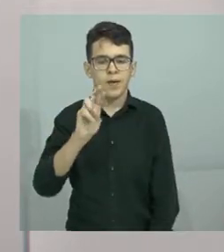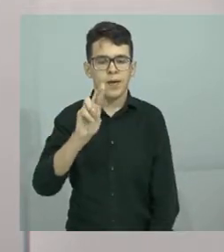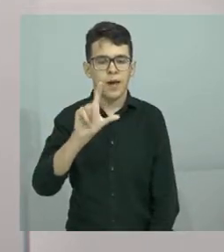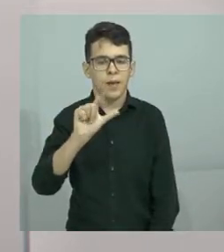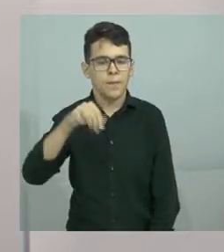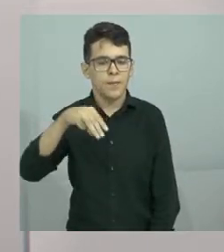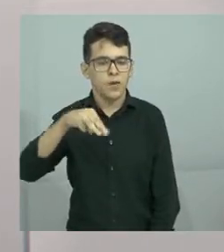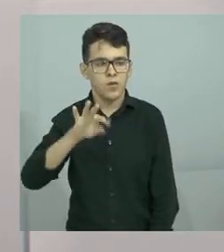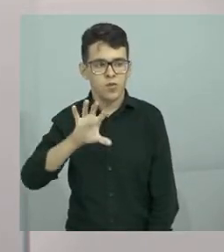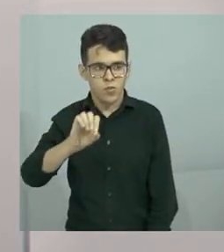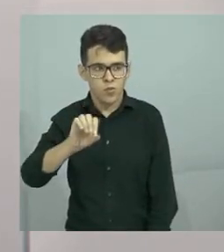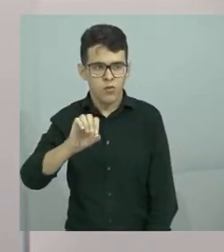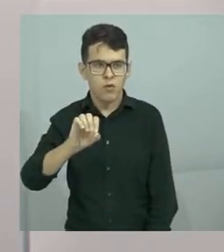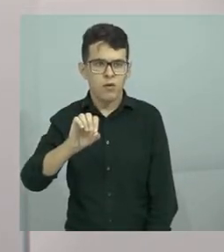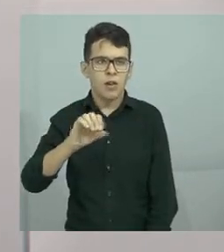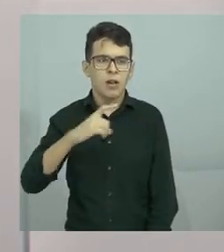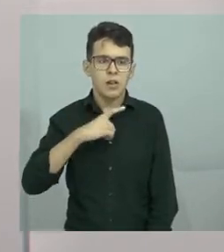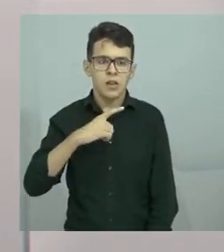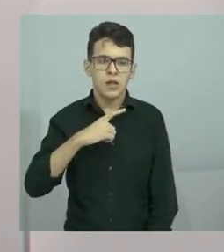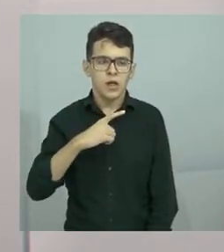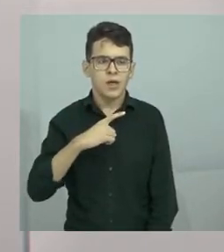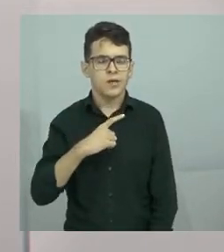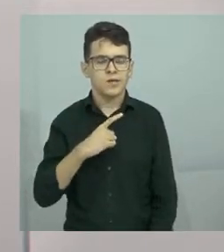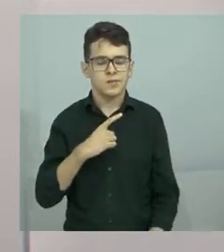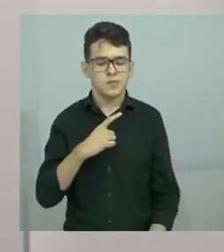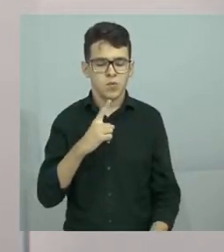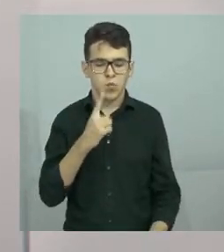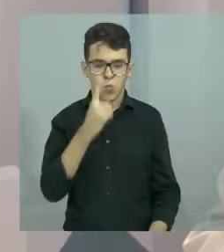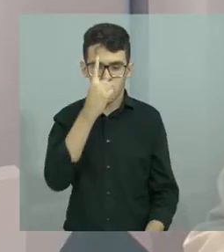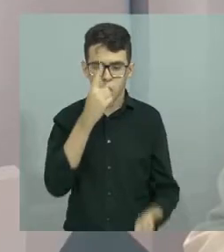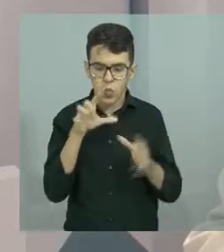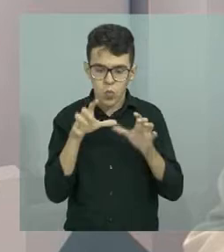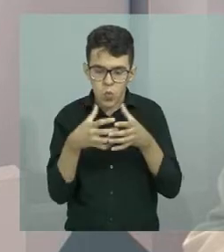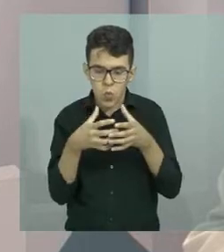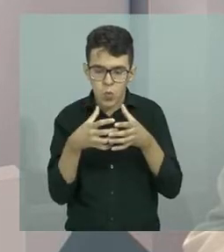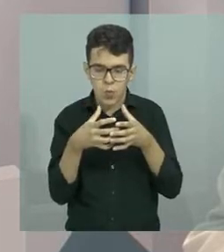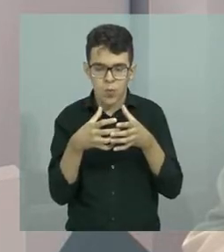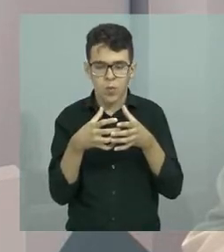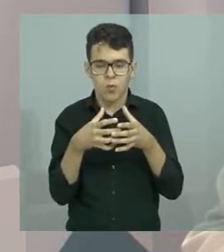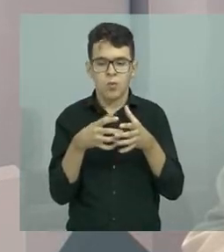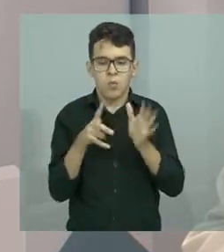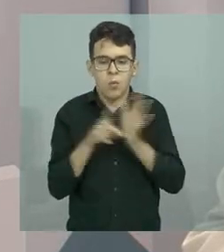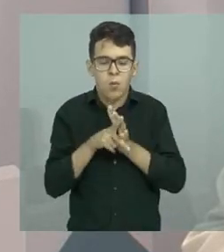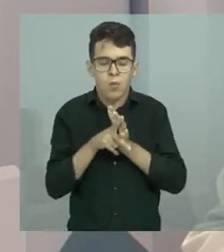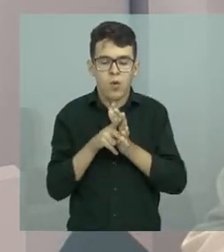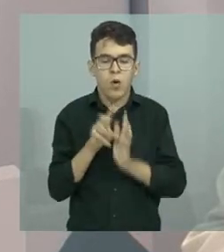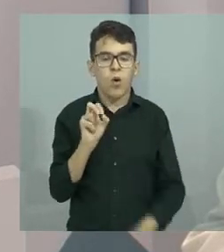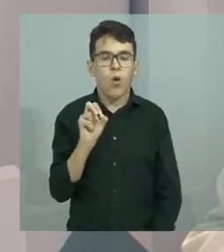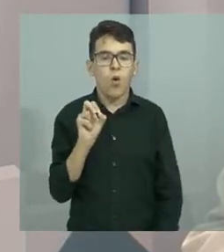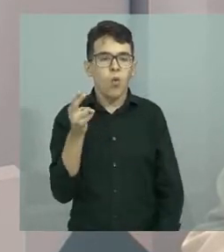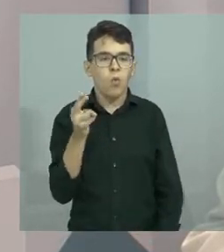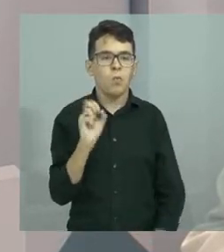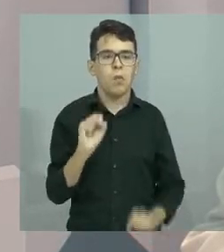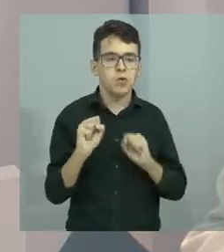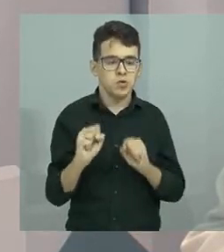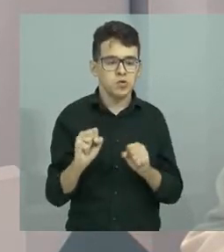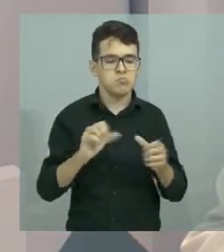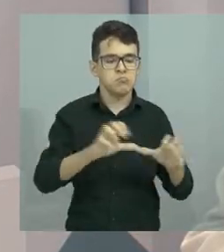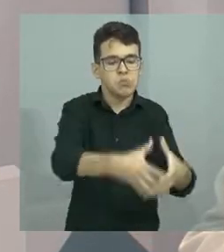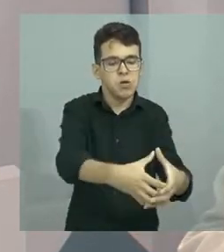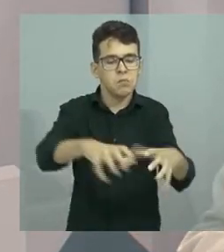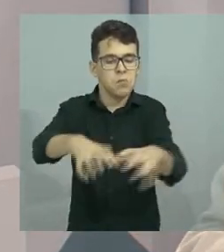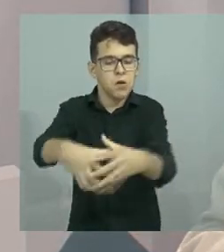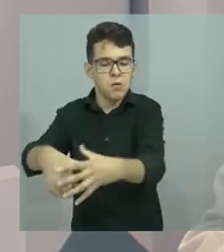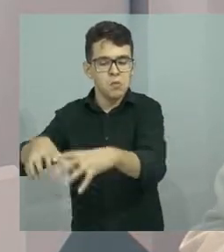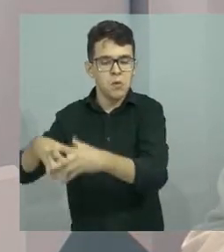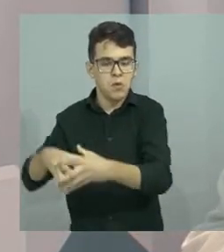ou seria assim em cada município em um determinado período? Olha, Paulo, o parlamento metropolitano, ele já existe,